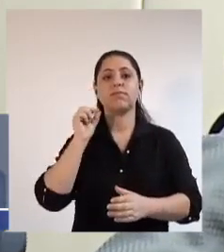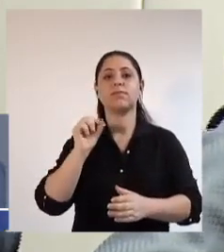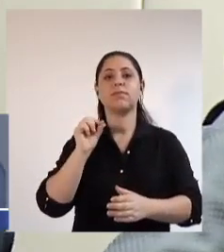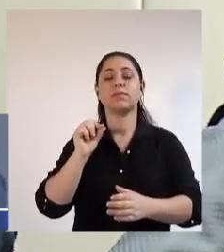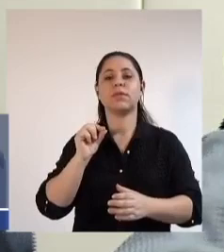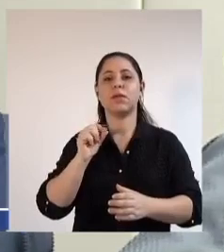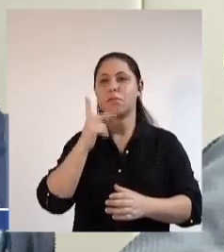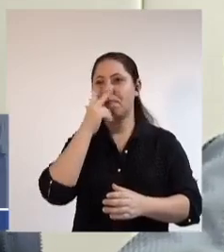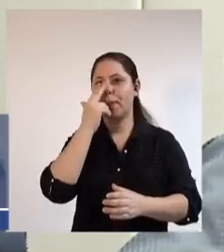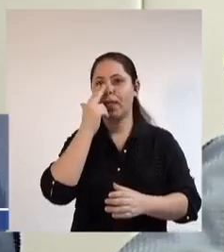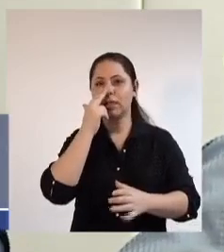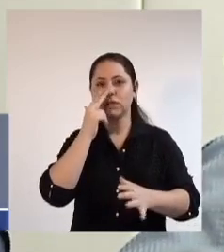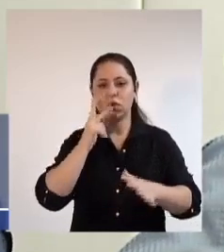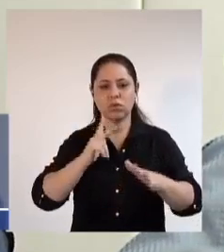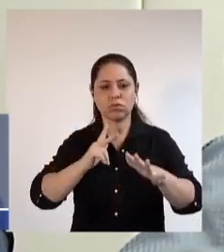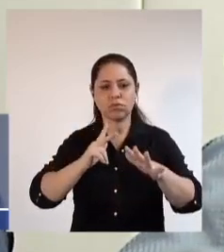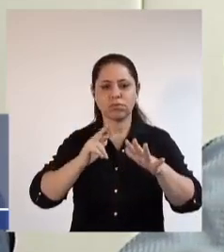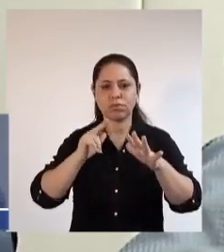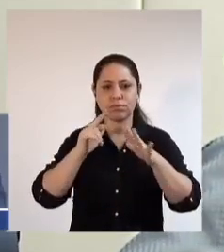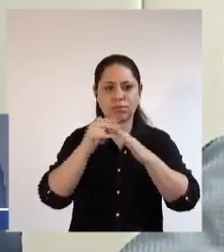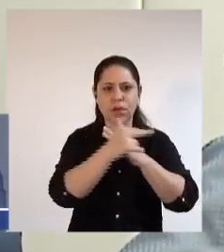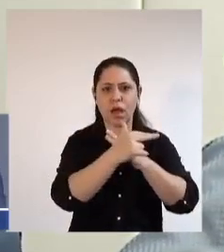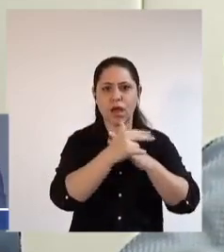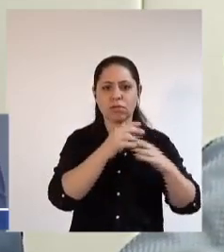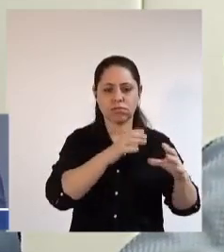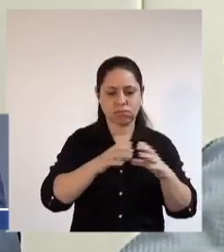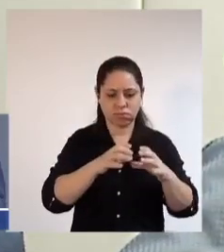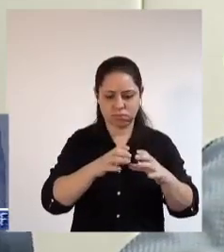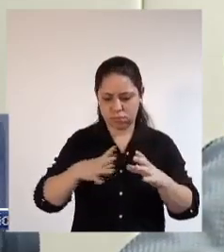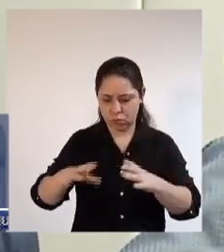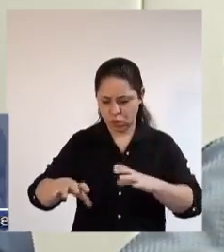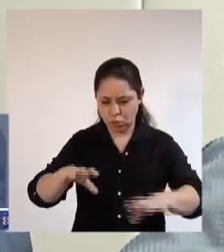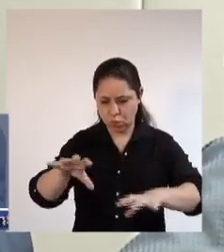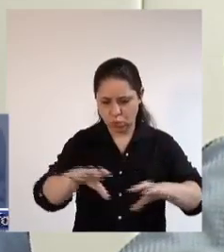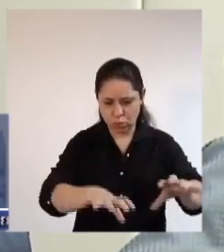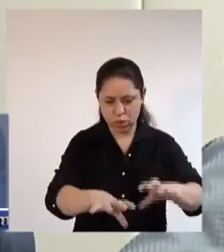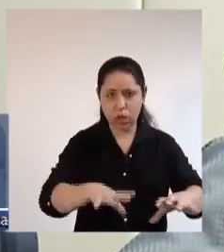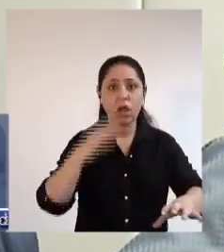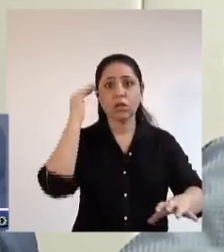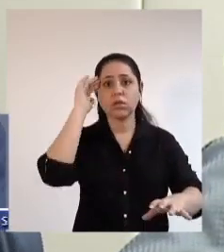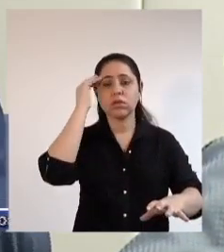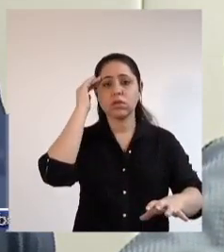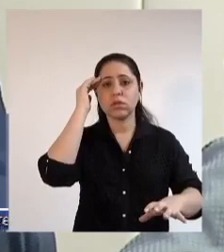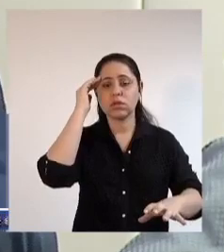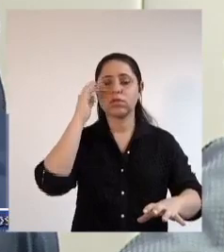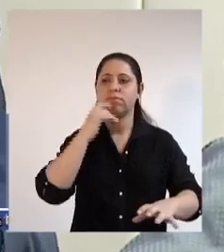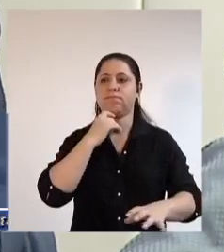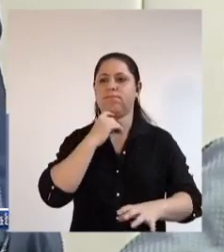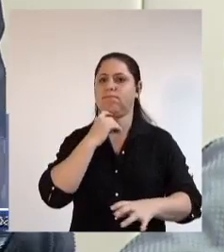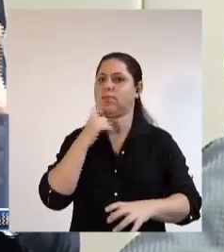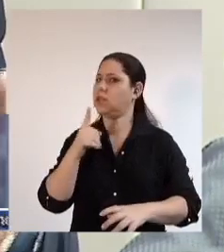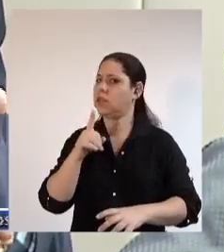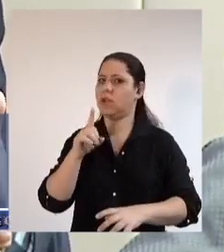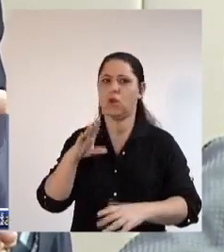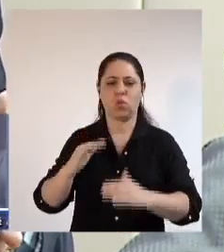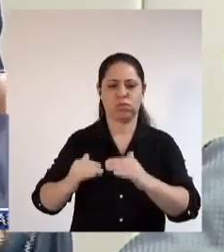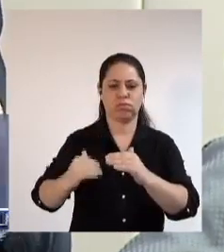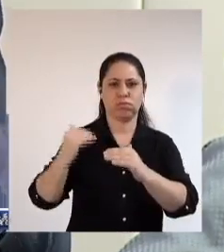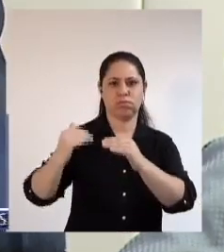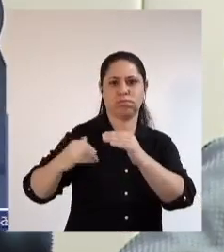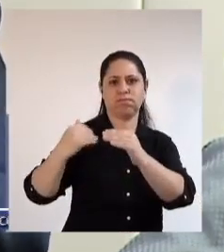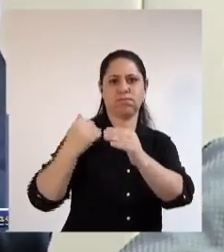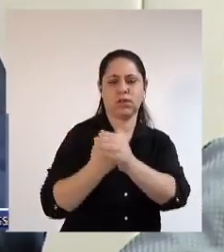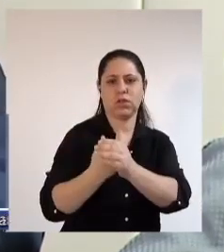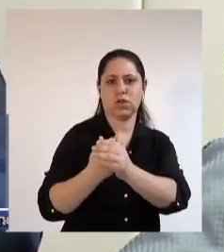multi setorial que a gente consiga avançar entendendo que ninguém consegue avançar